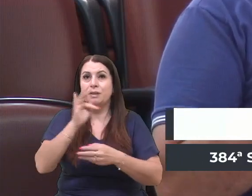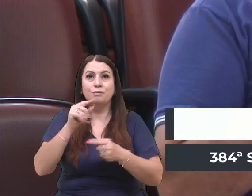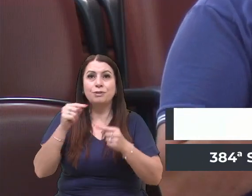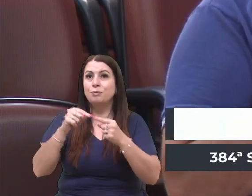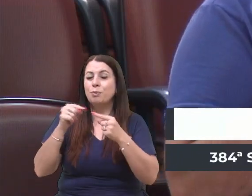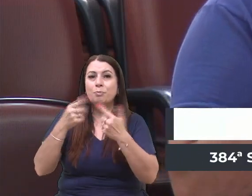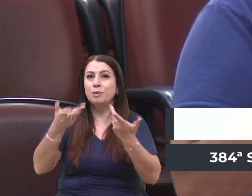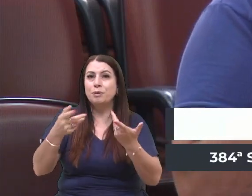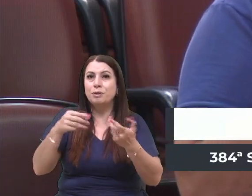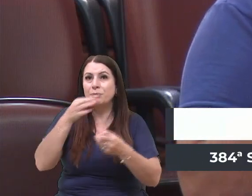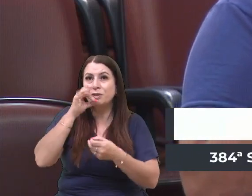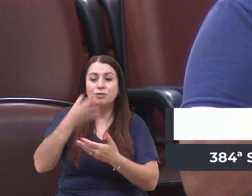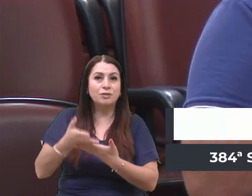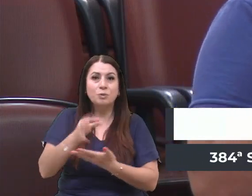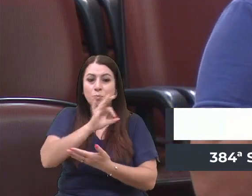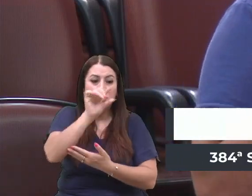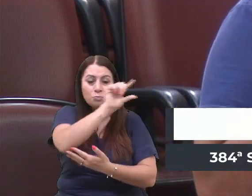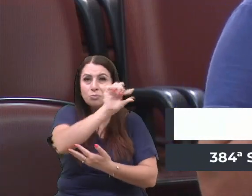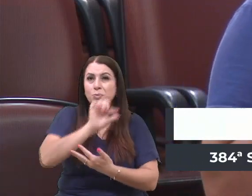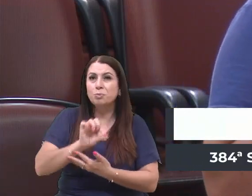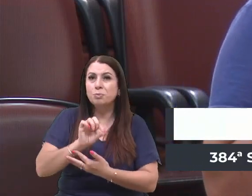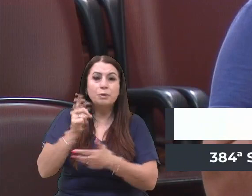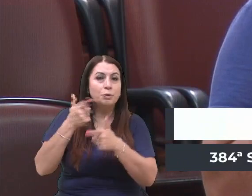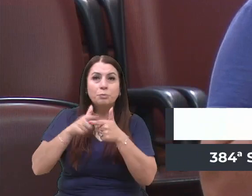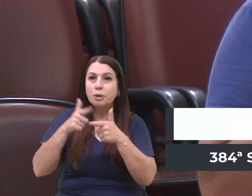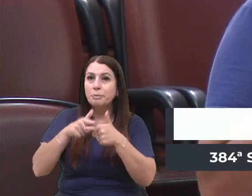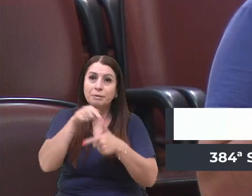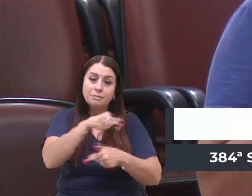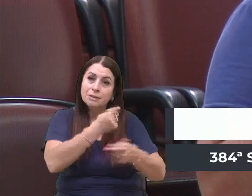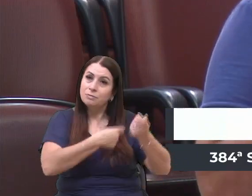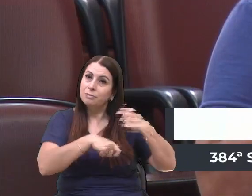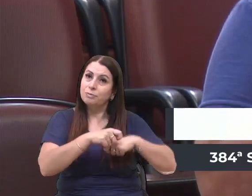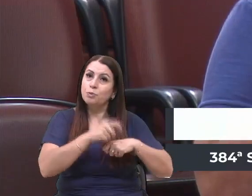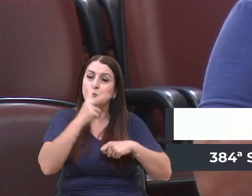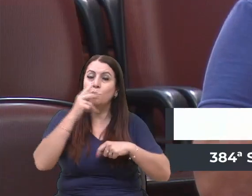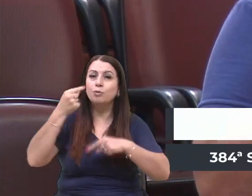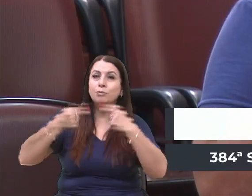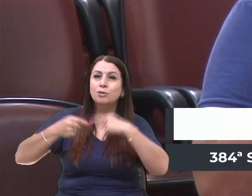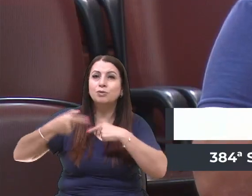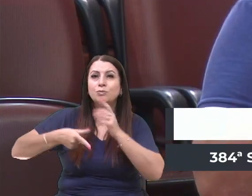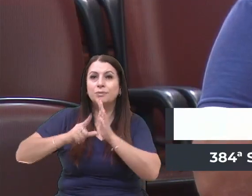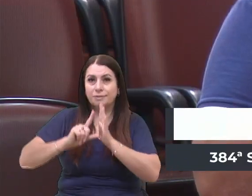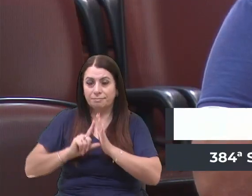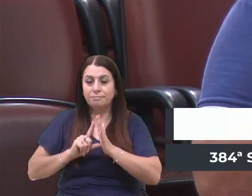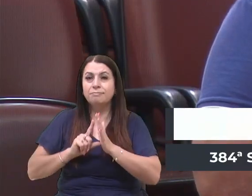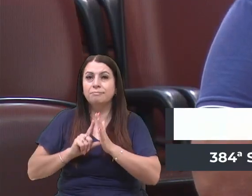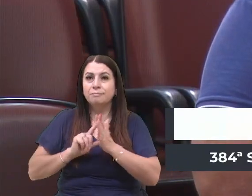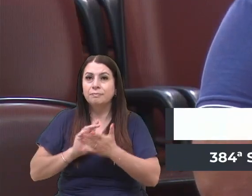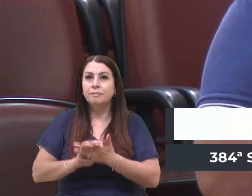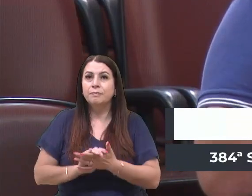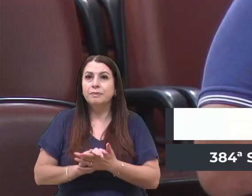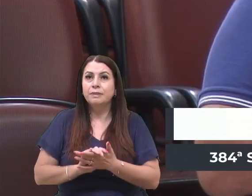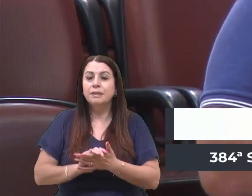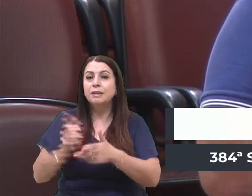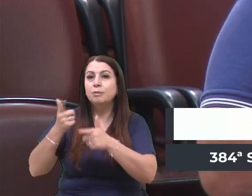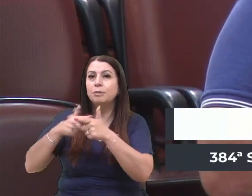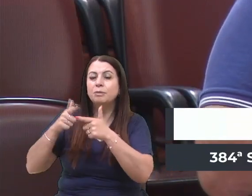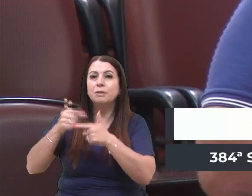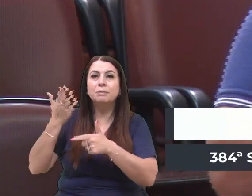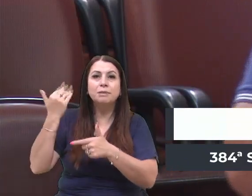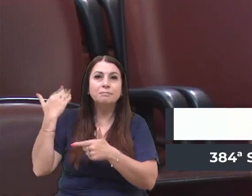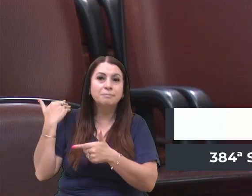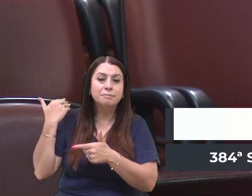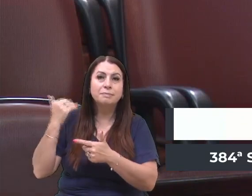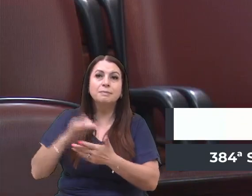região. Não é um problema dessa administração, como já foi debatido outras vezes aqui. É um problema antigo. Mas